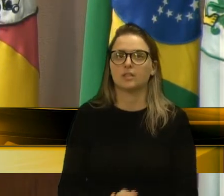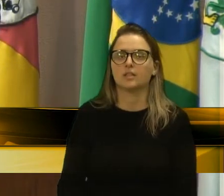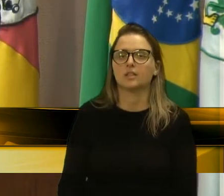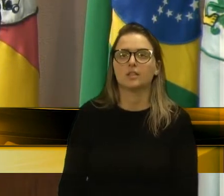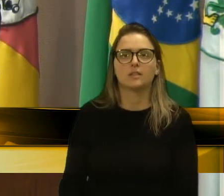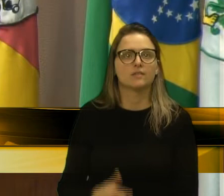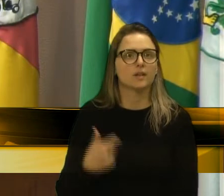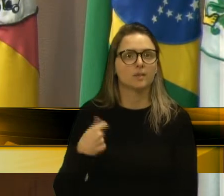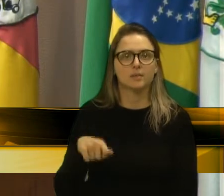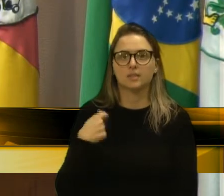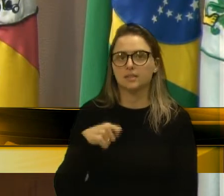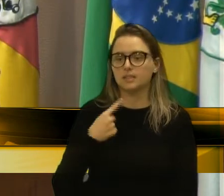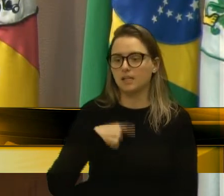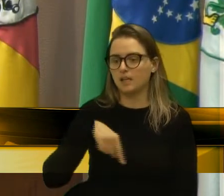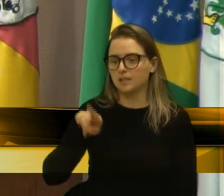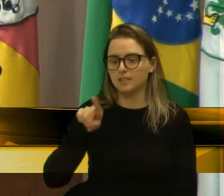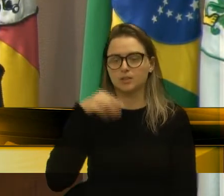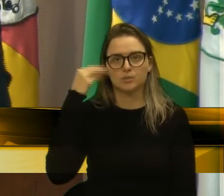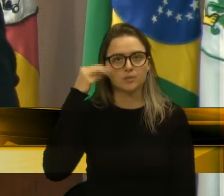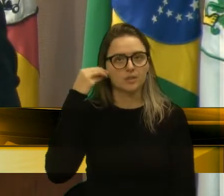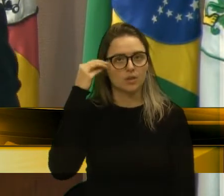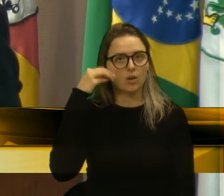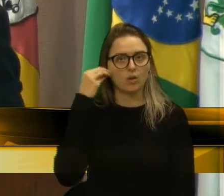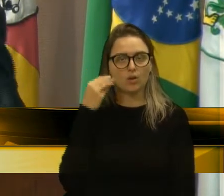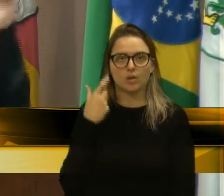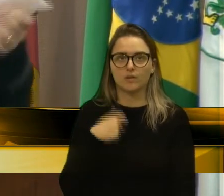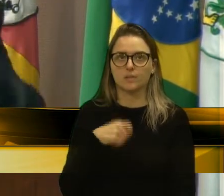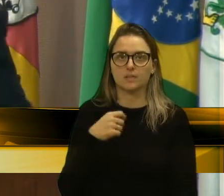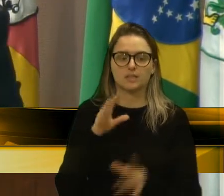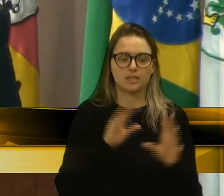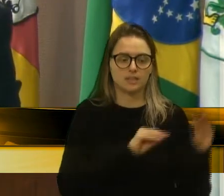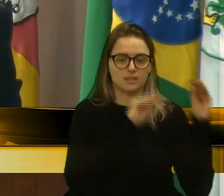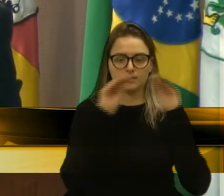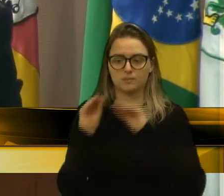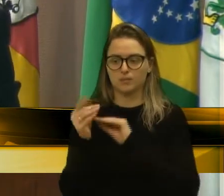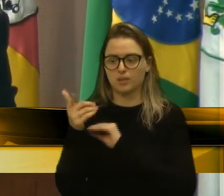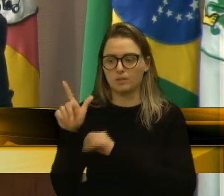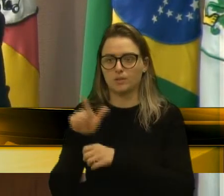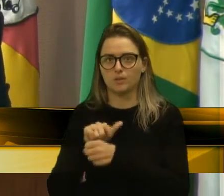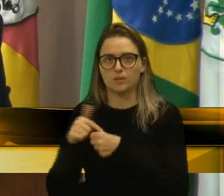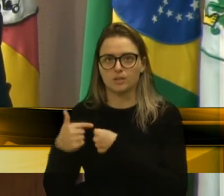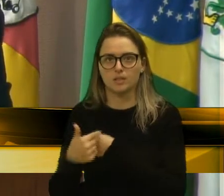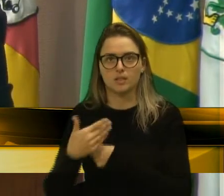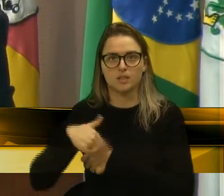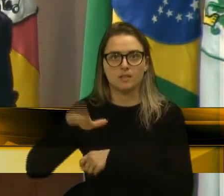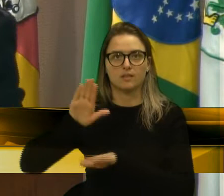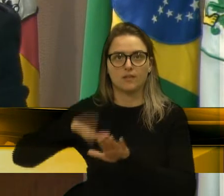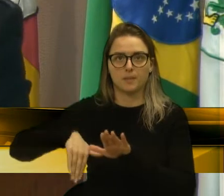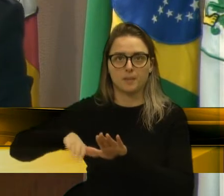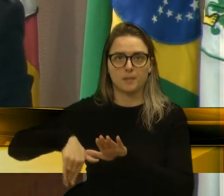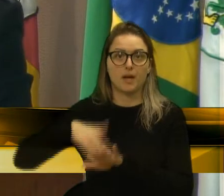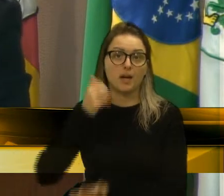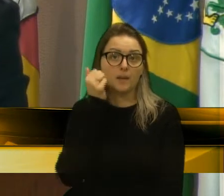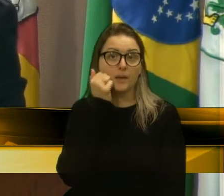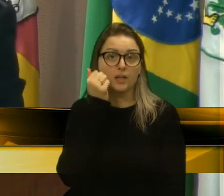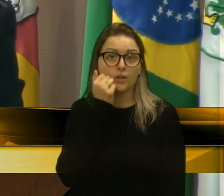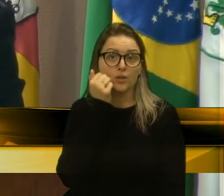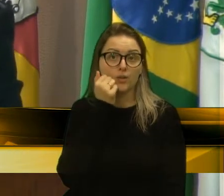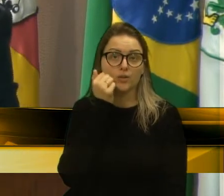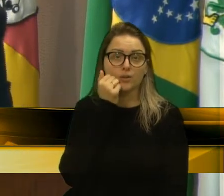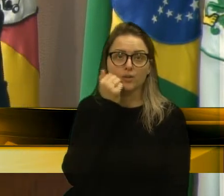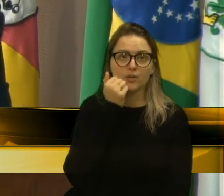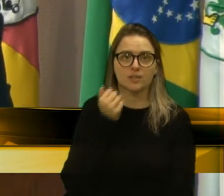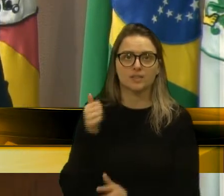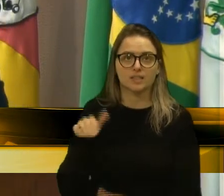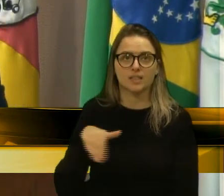Vai ter que ir para um psicólogo, vai ter que se mudar, vai para a praia, vai para Torres, né? Pegar